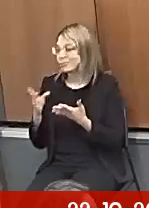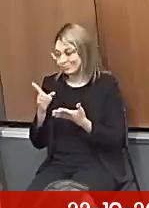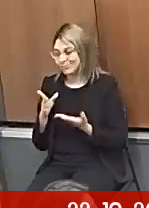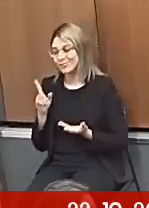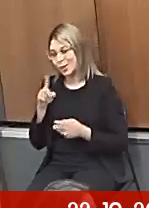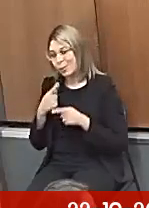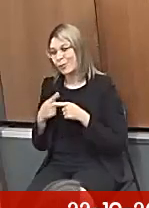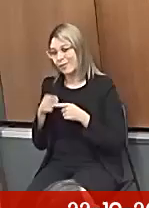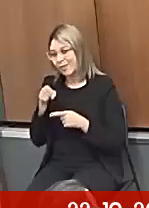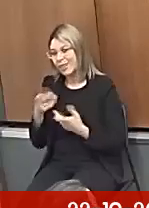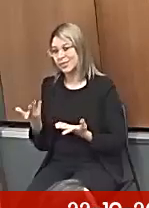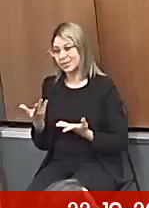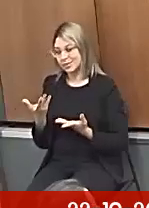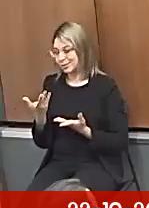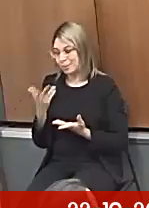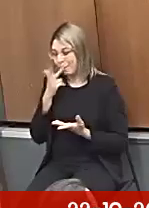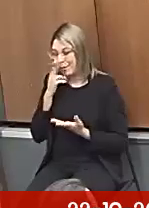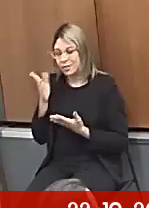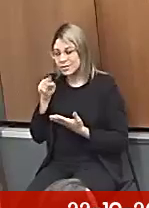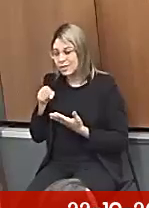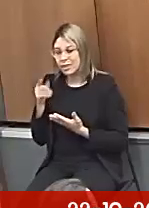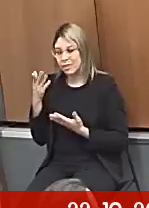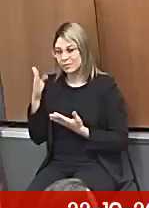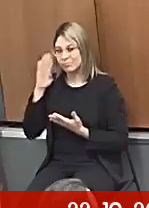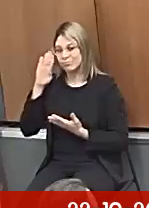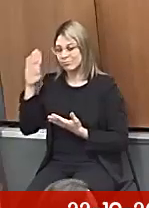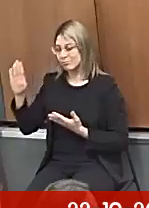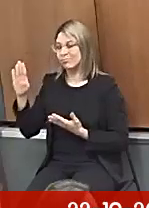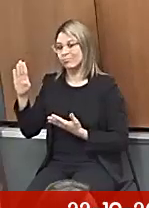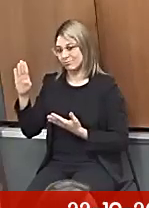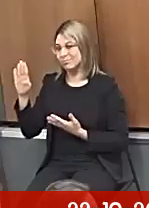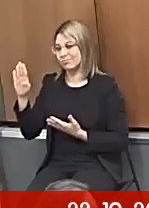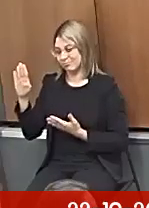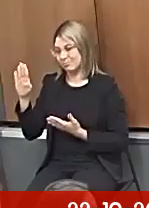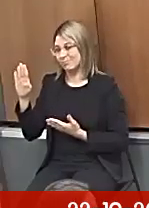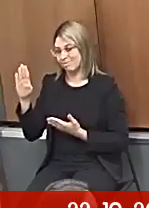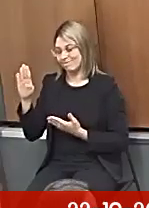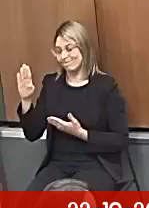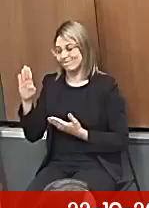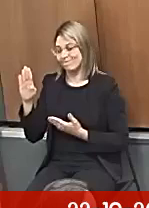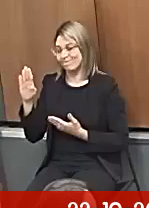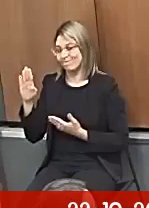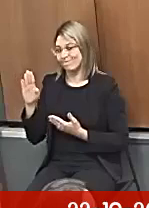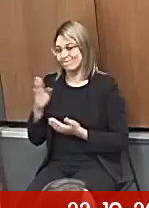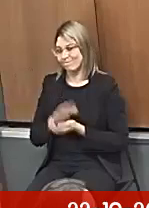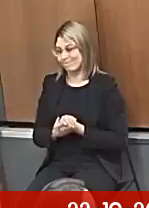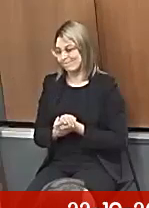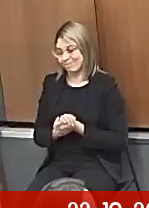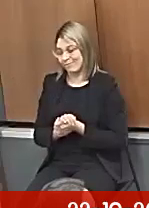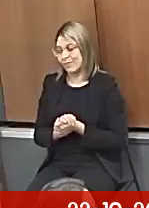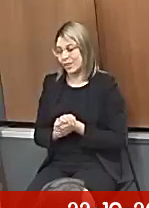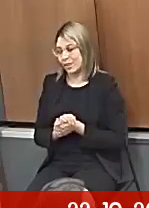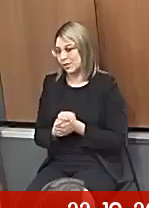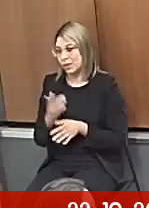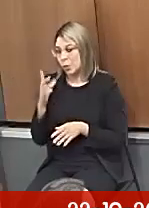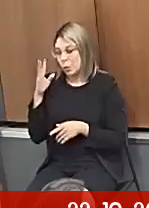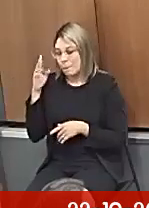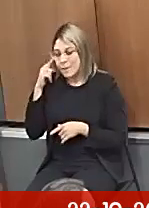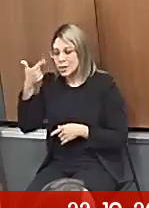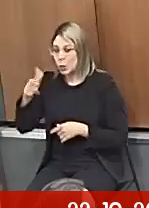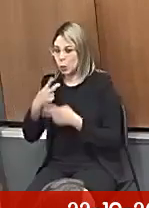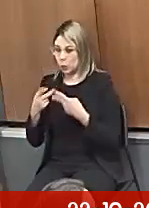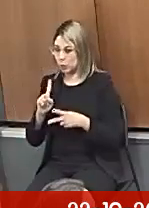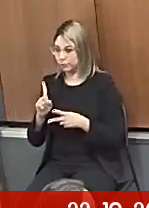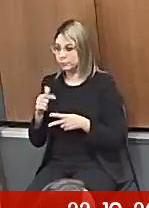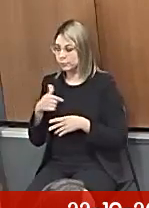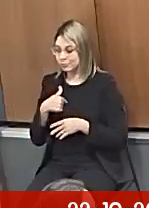isso, infelizmente, tem sido olhado com muito mais ênfase do que com qualquer outra coisa. Eu